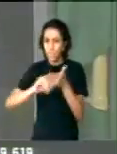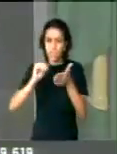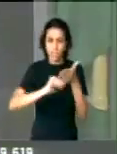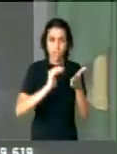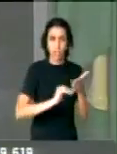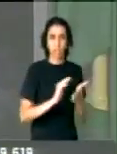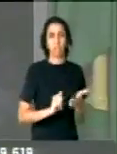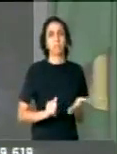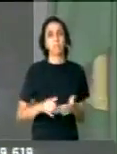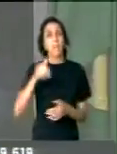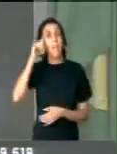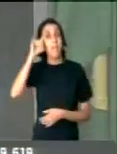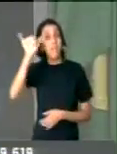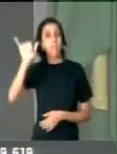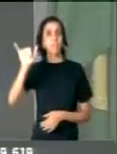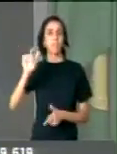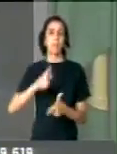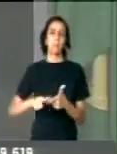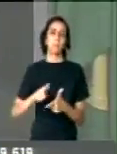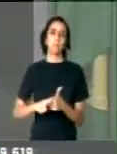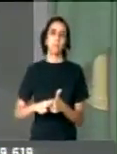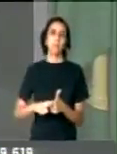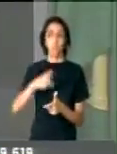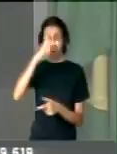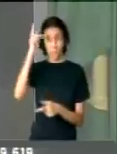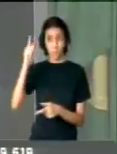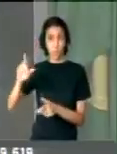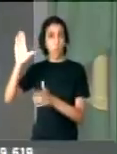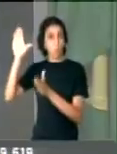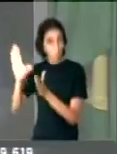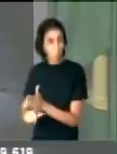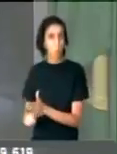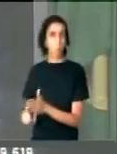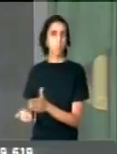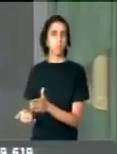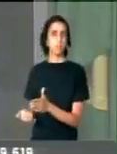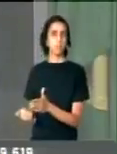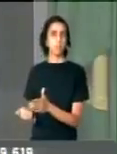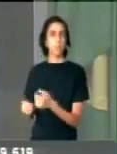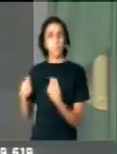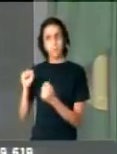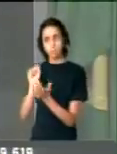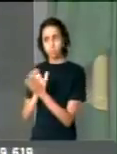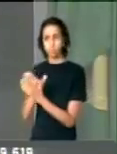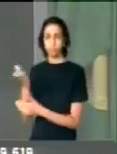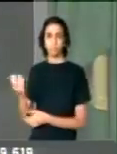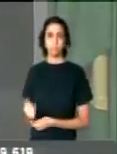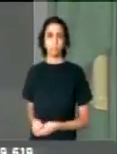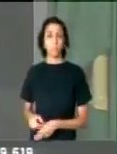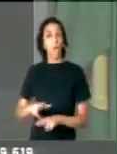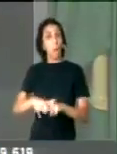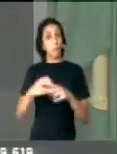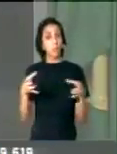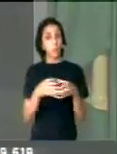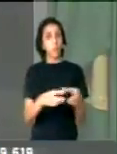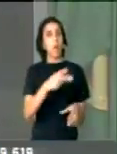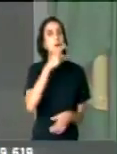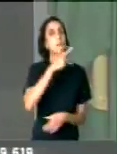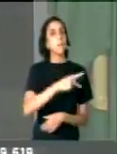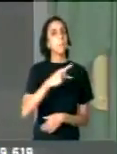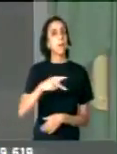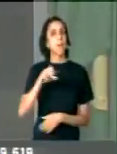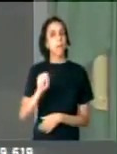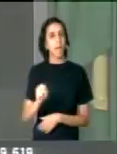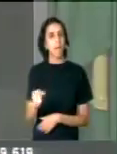que corrompem, aqueles que usam dinheiro público indevidamente, não sejam punidos. Por isso a bancada do PPS vem